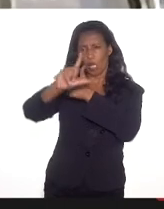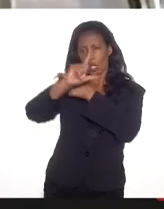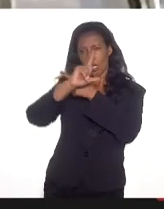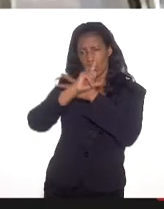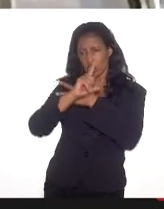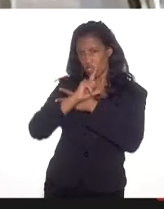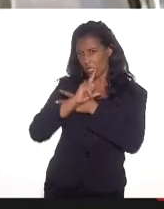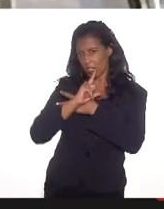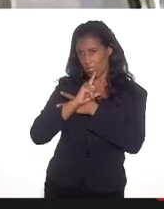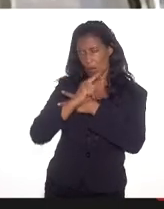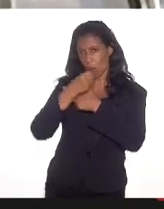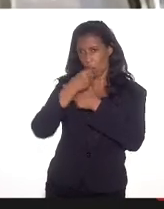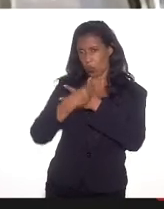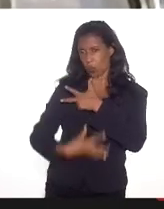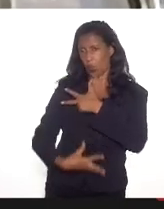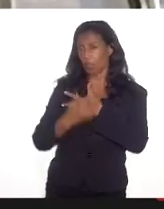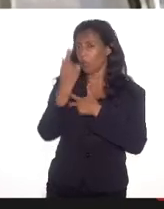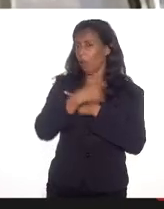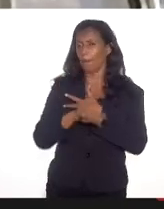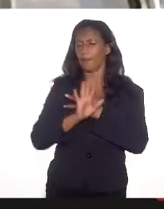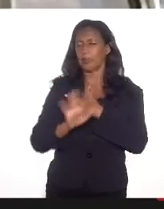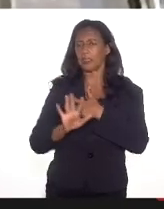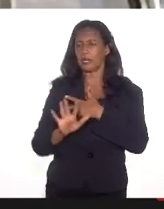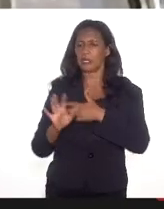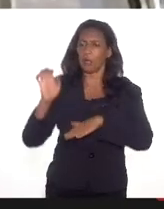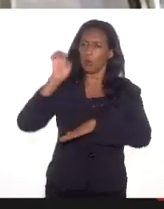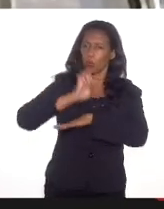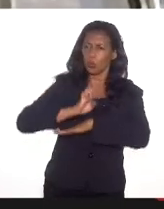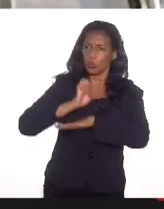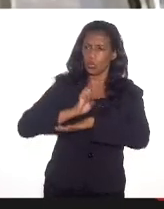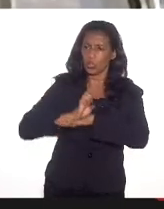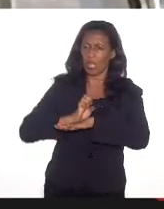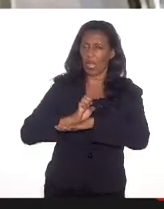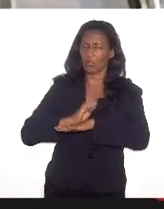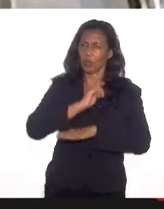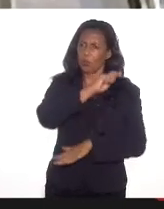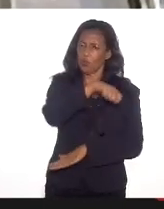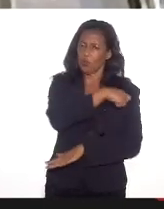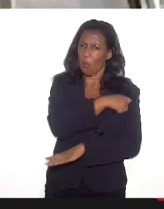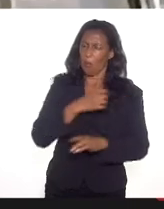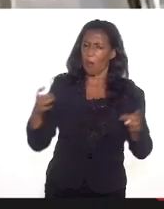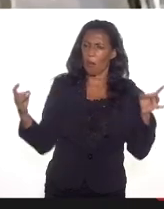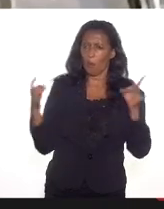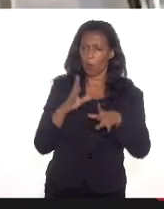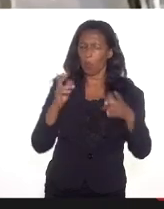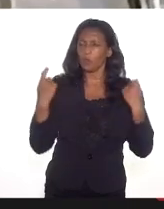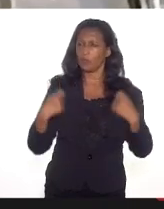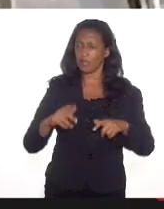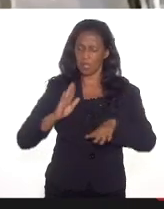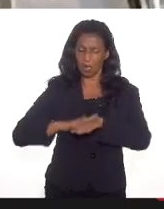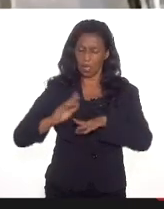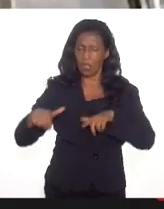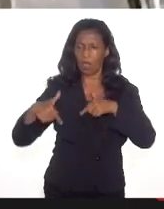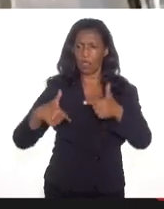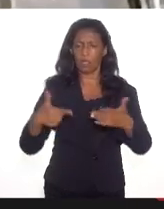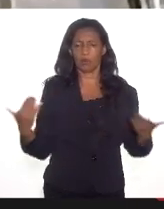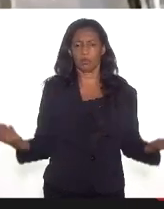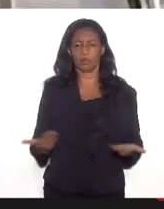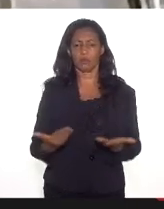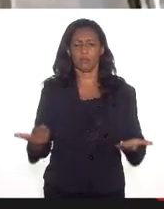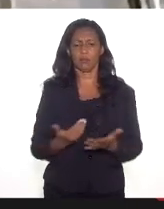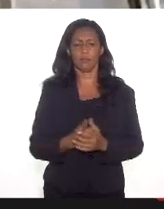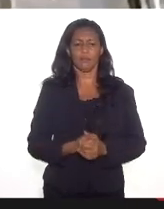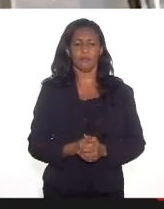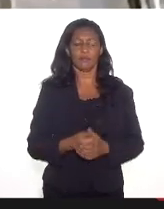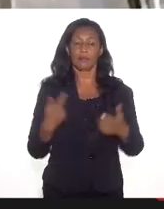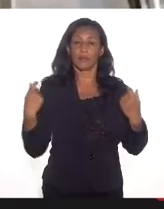de contas um Estado em recessão com ajuste fiscal precisa tomar uma medida imediata para isso e